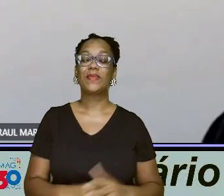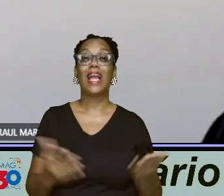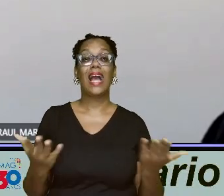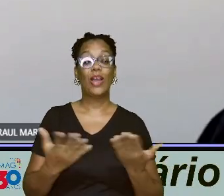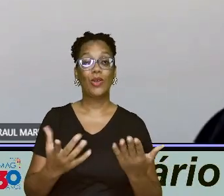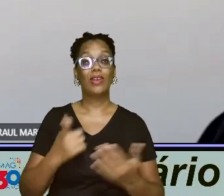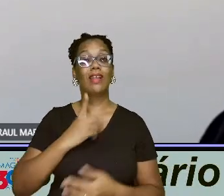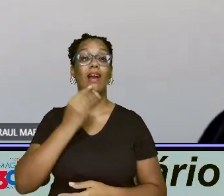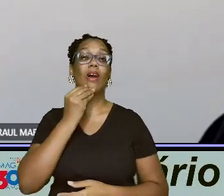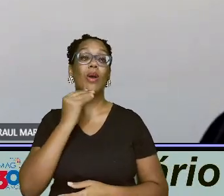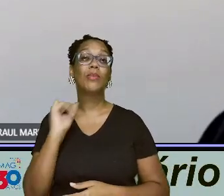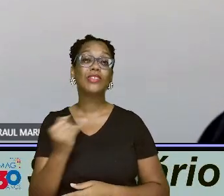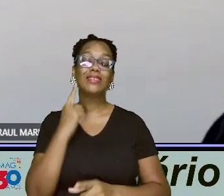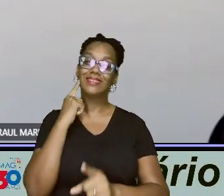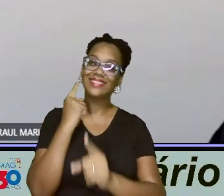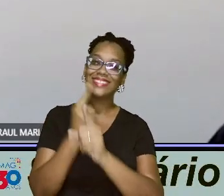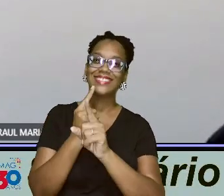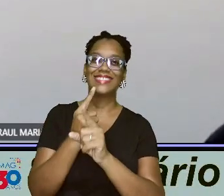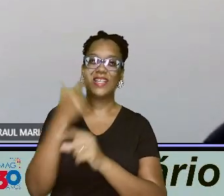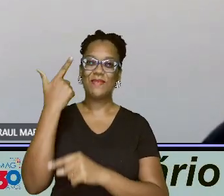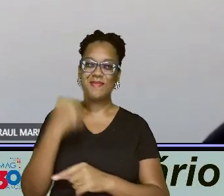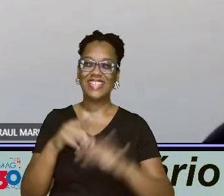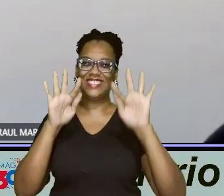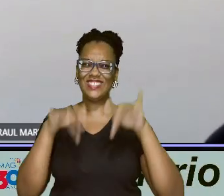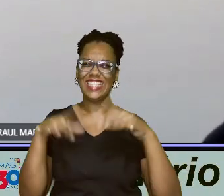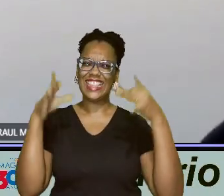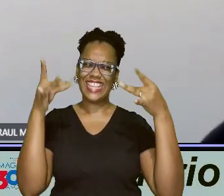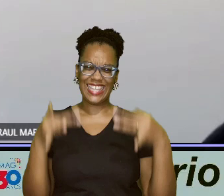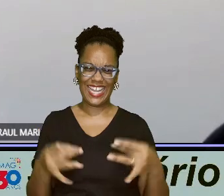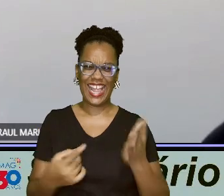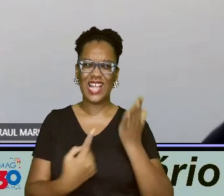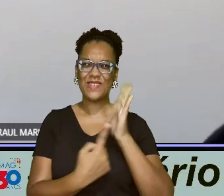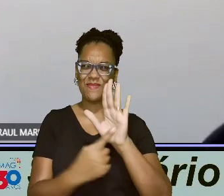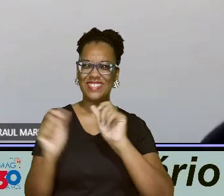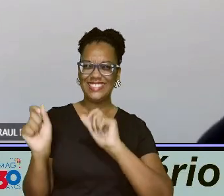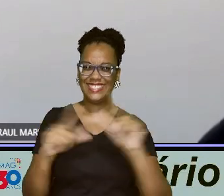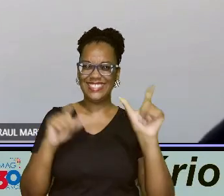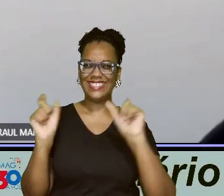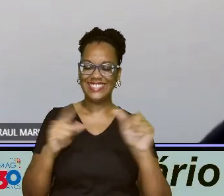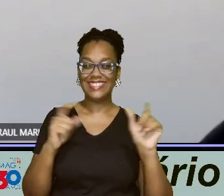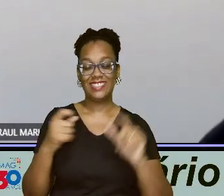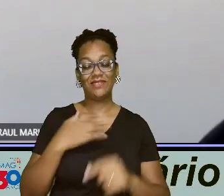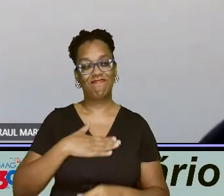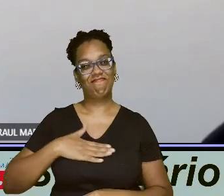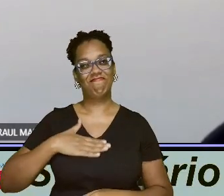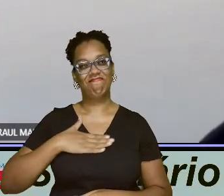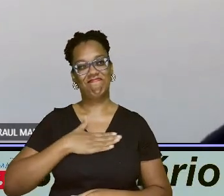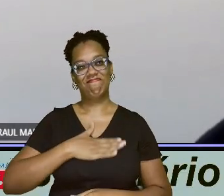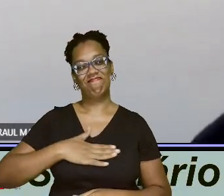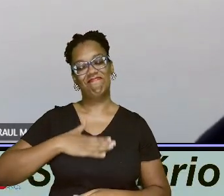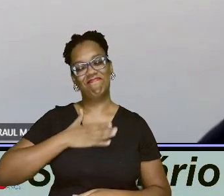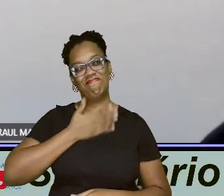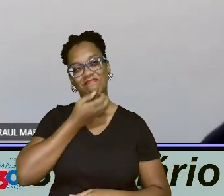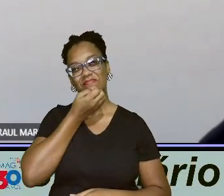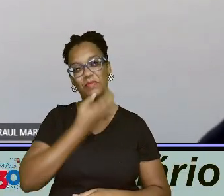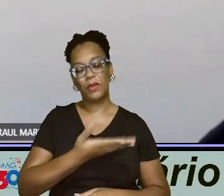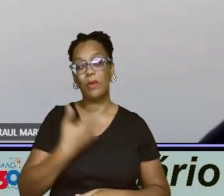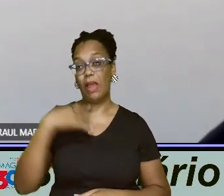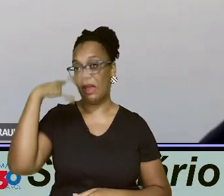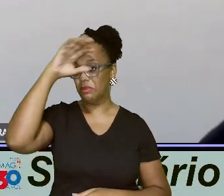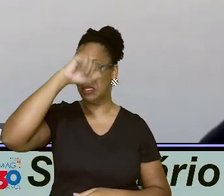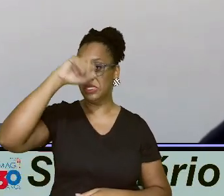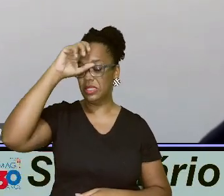reencontrar ainda para finalizar os detalhes dessa apresentação. Isso foi muito gratificante. Eu aprendi muito com